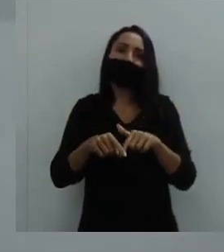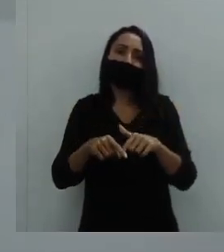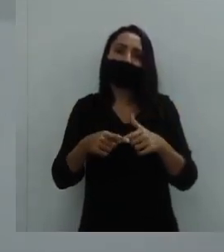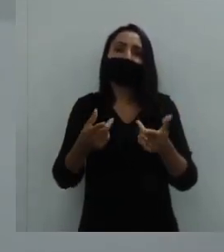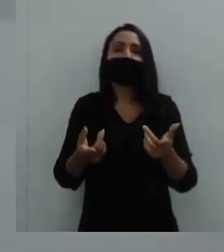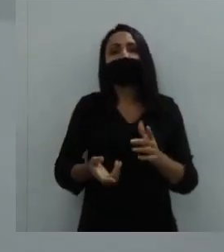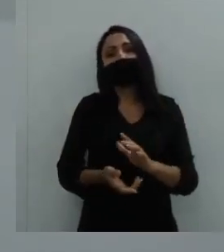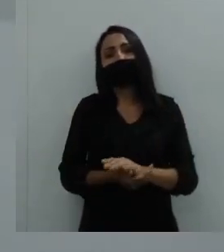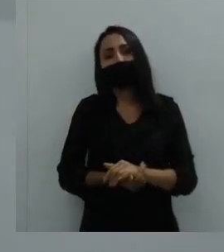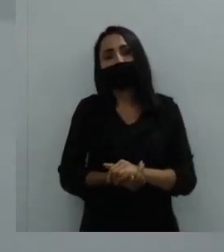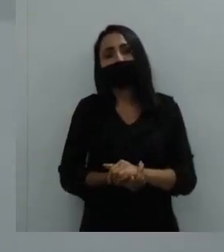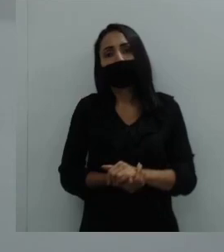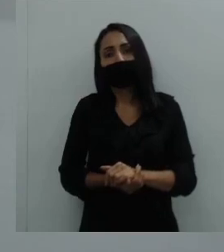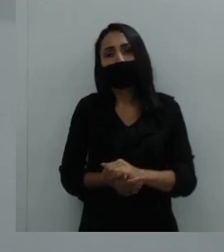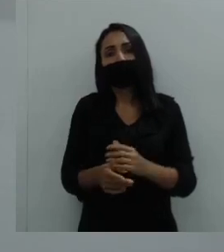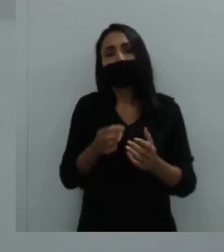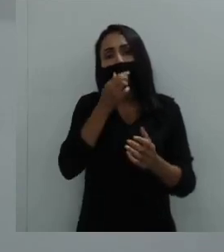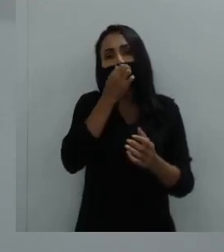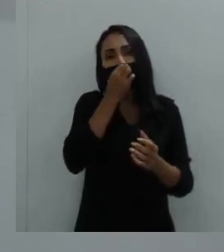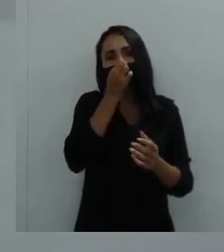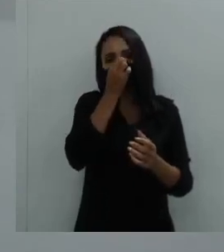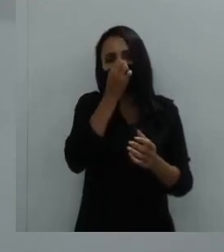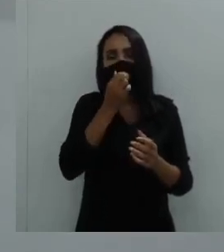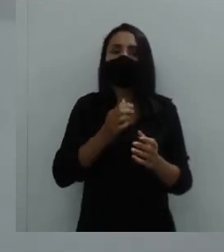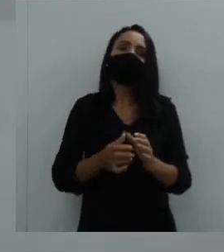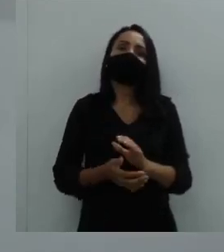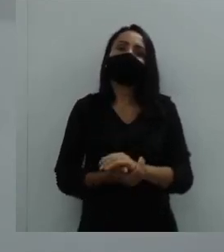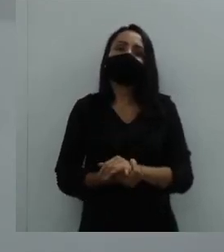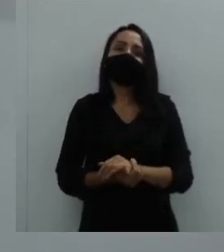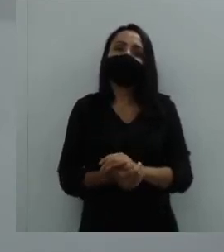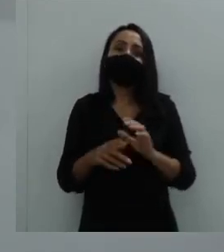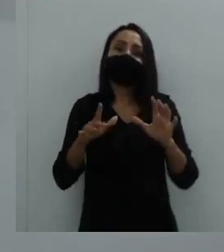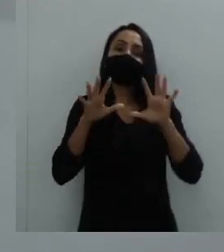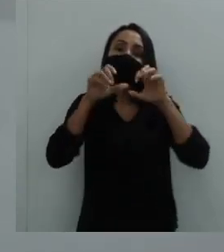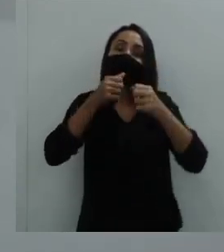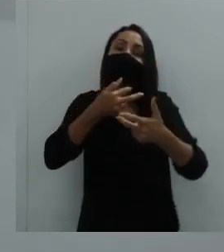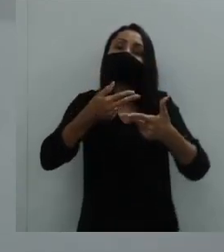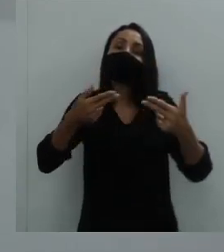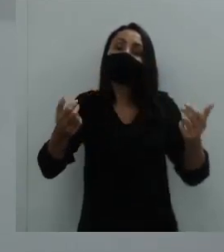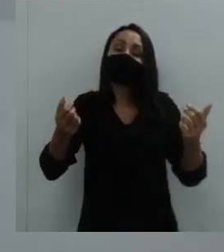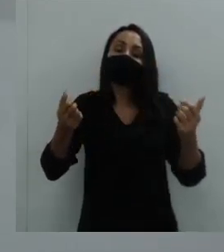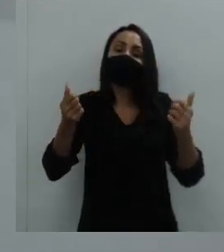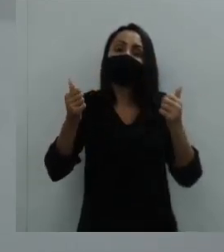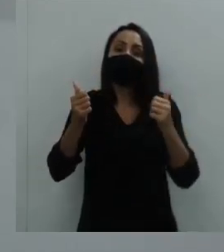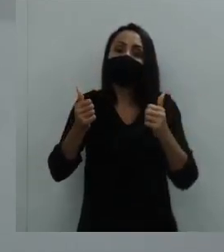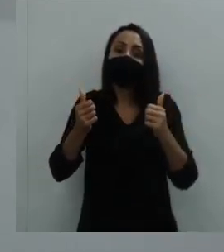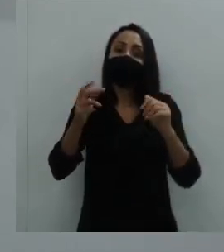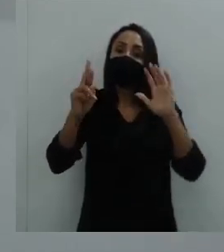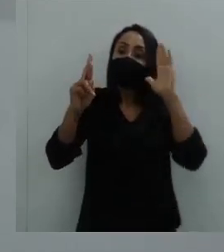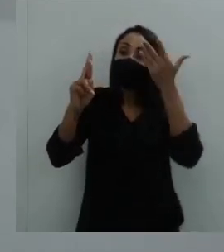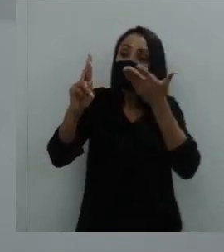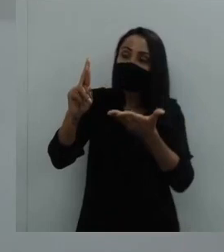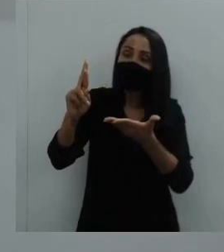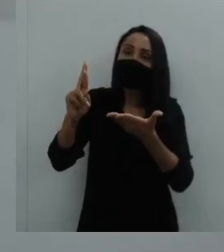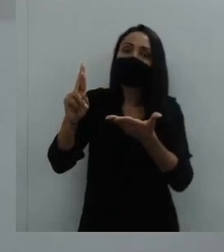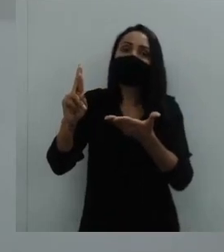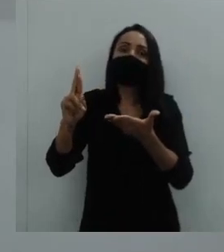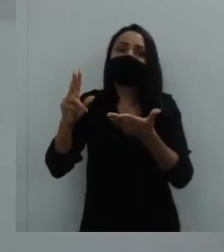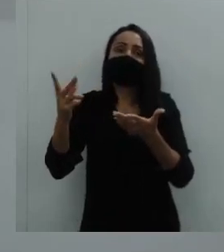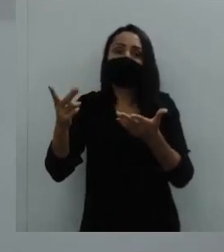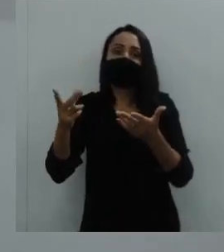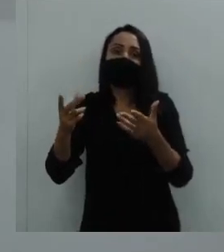o leão e o ratinho? O leão e o ratinho. Olhem aí os animais, certo? Representando